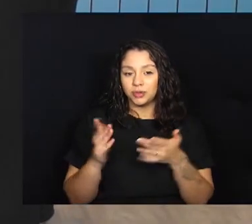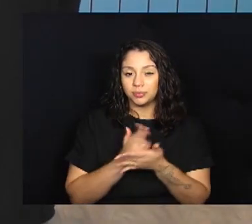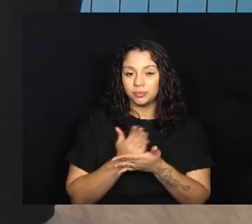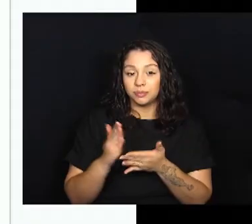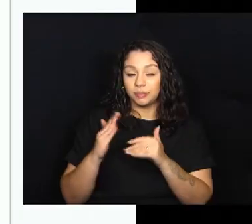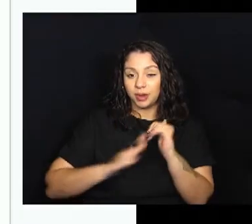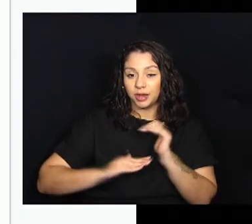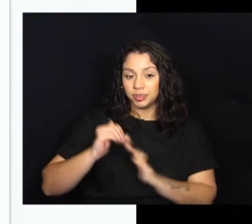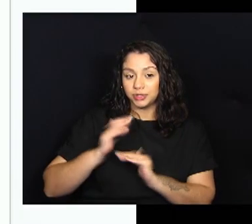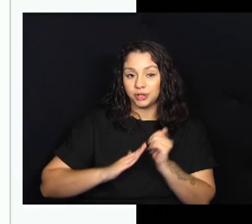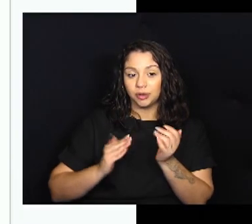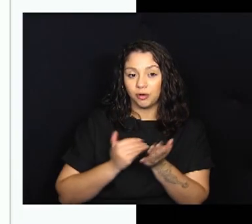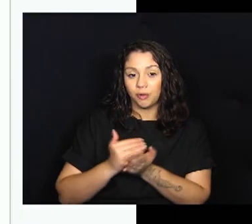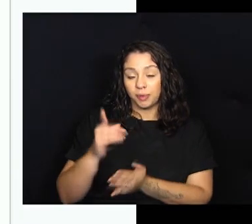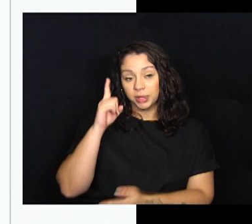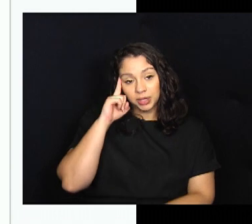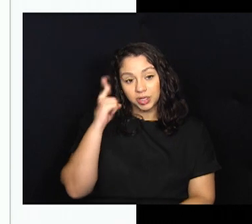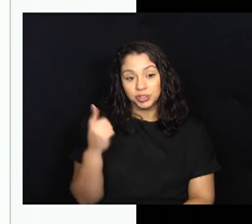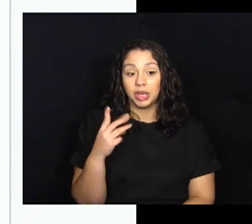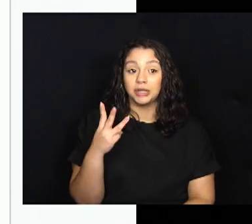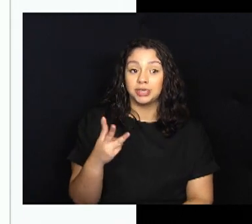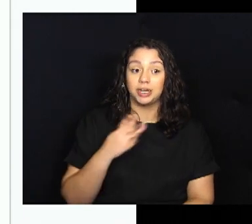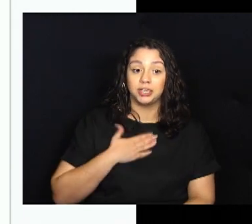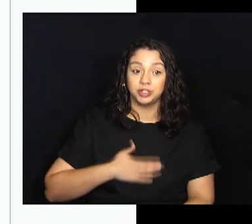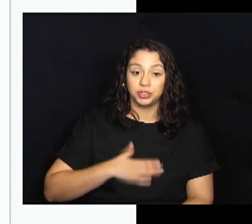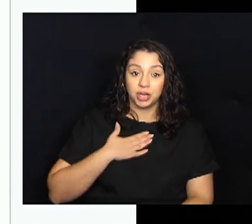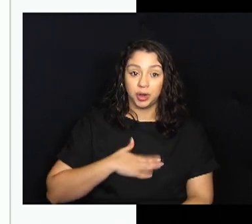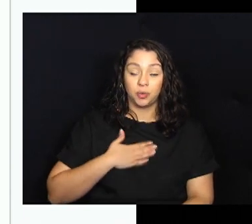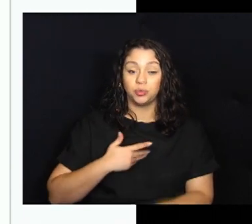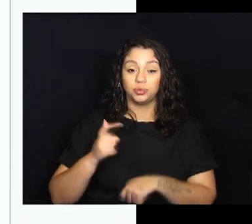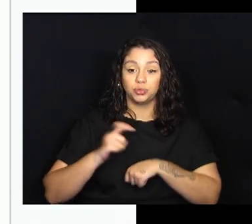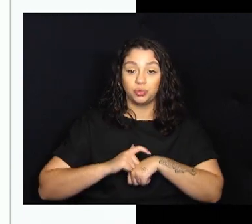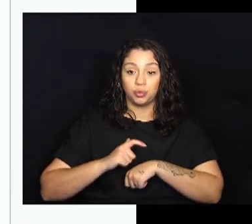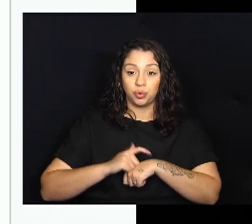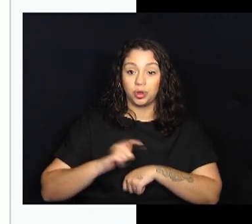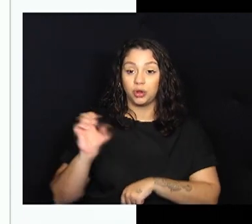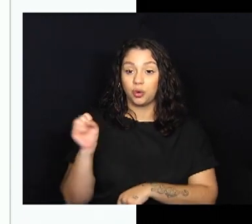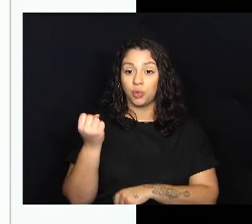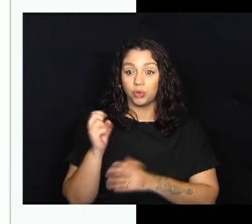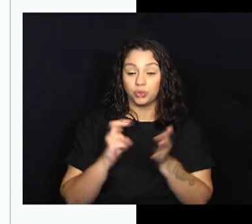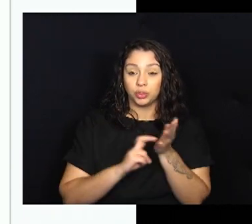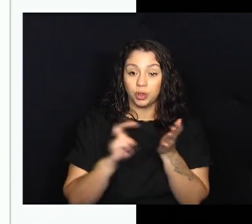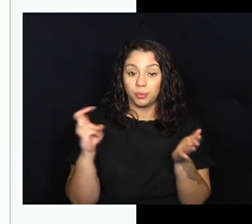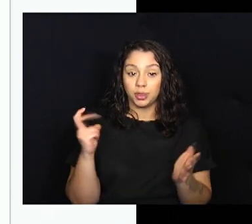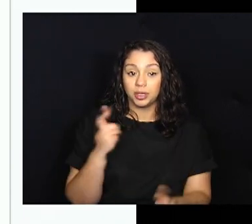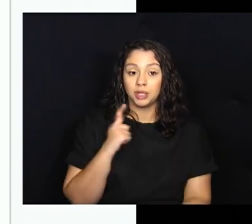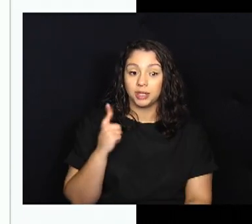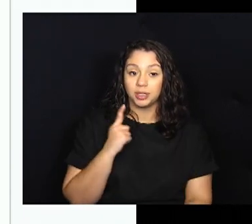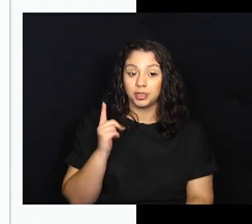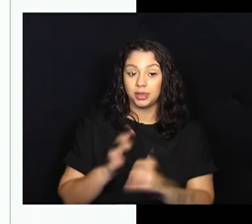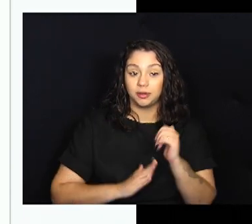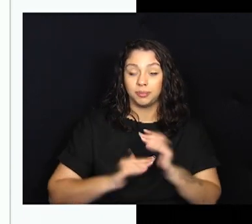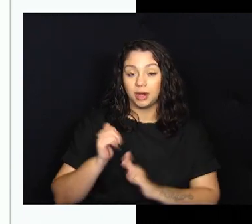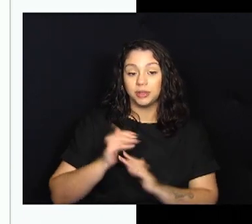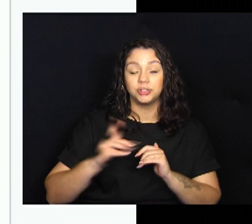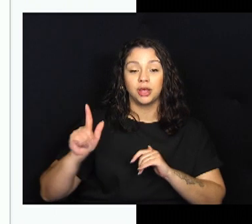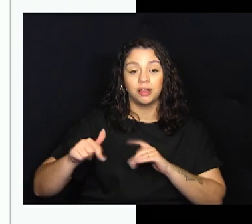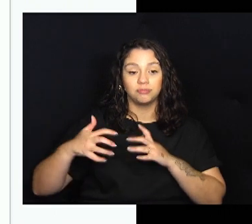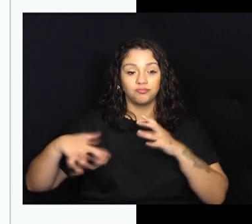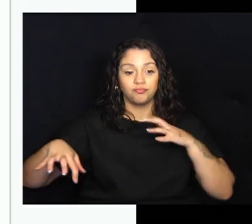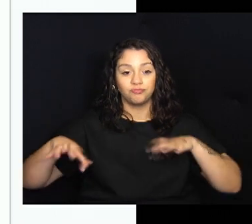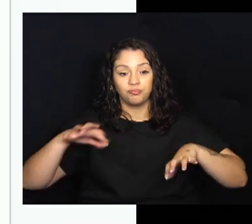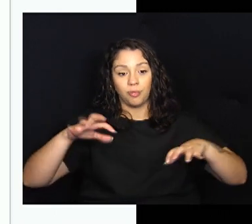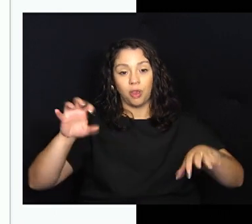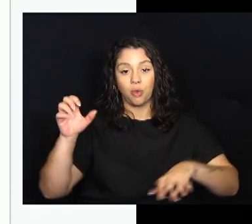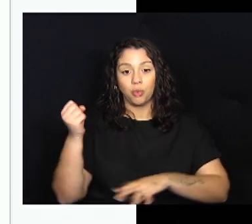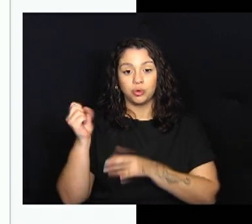no dia 3 de agosto, com horário às 8 da manhã. A gente tem atividades descentralizadas, por exemplo, às 8 da